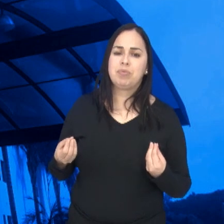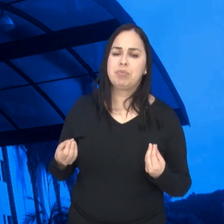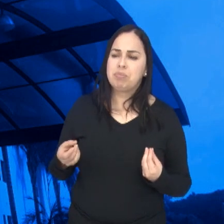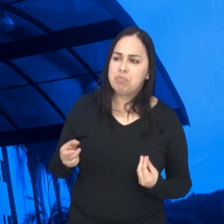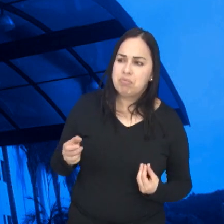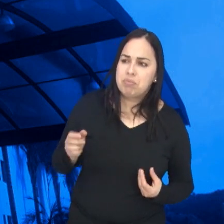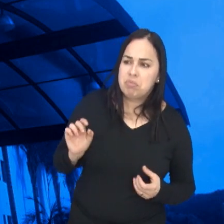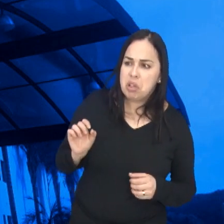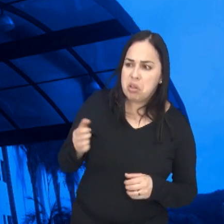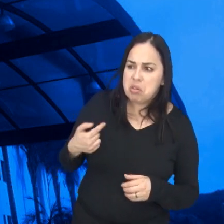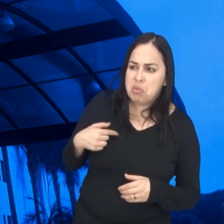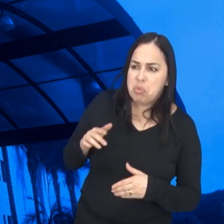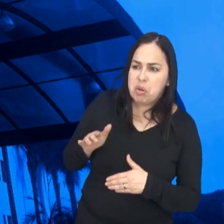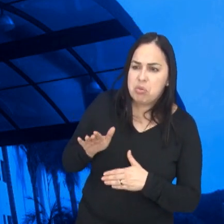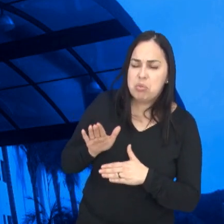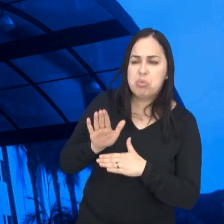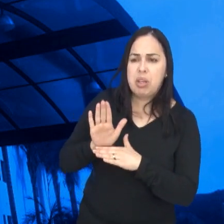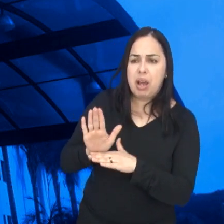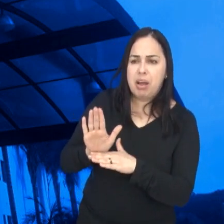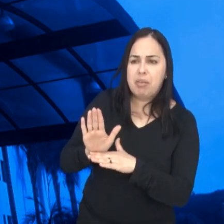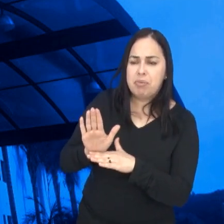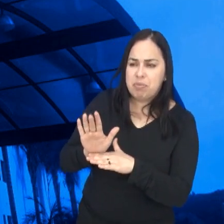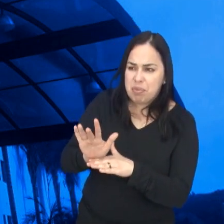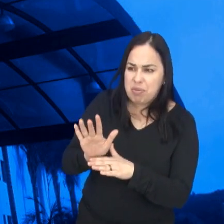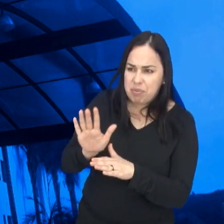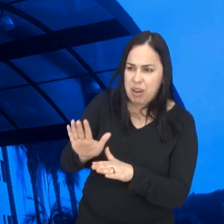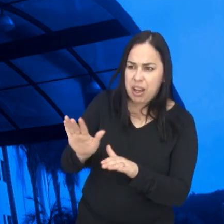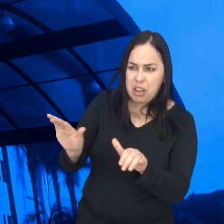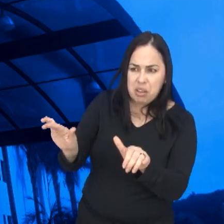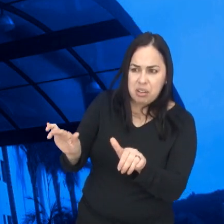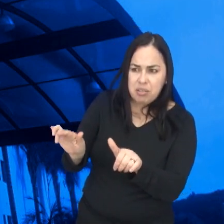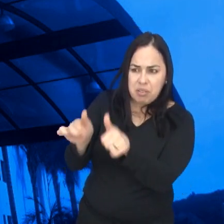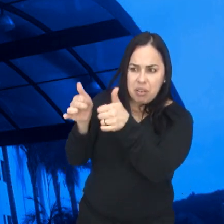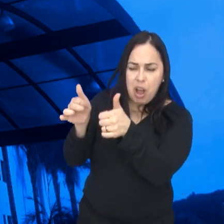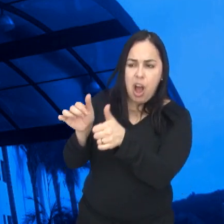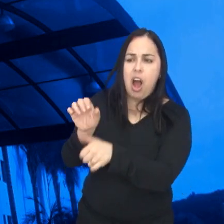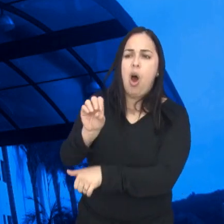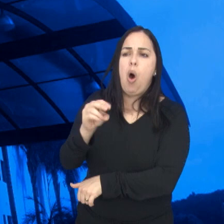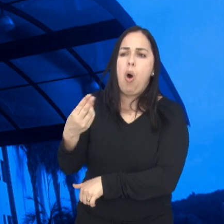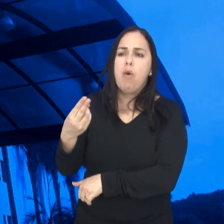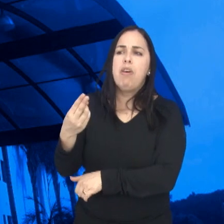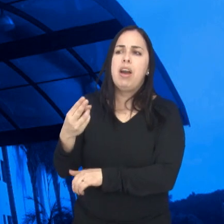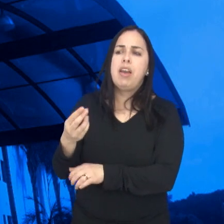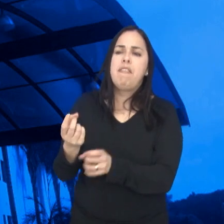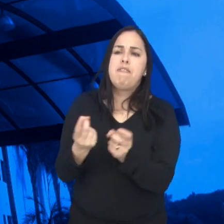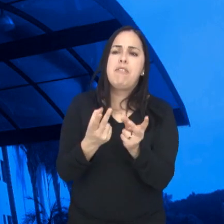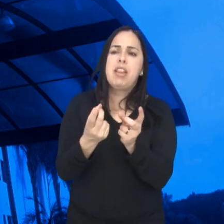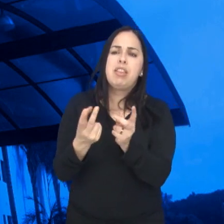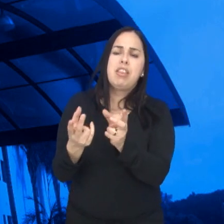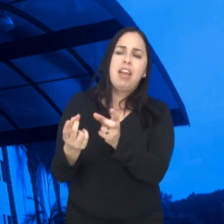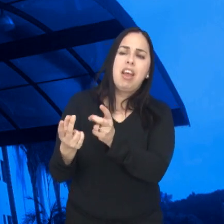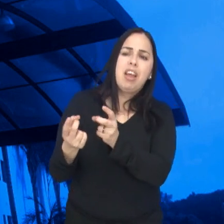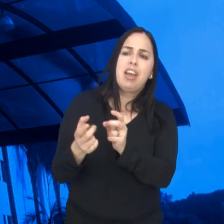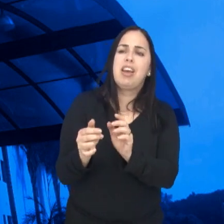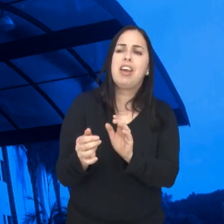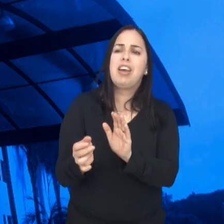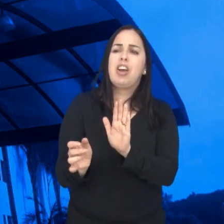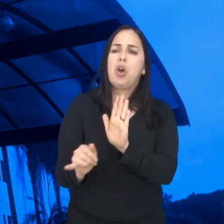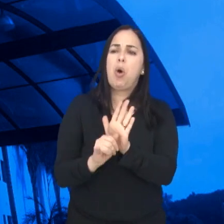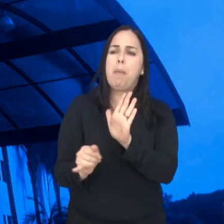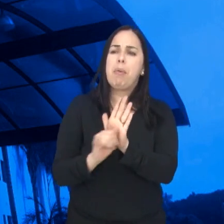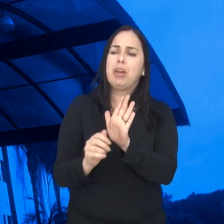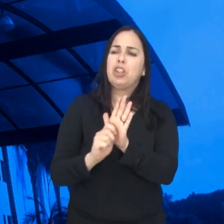aquilo que podemos ajudar vai ser revertido em favor de saciar a fome ou